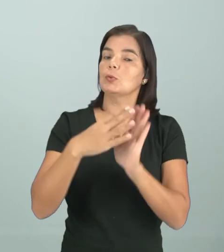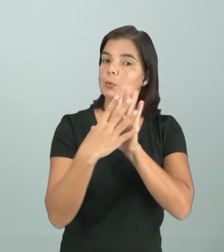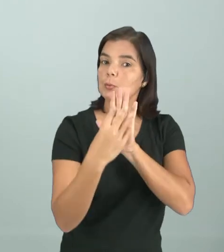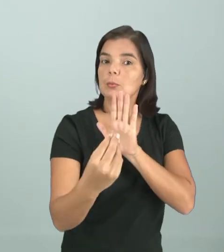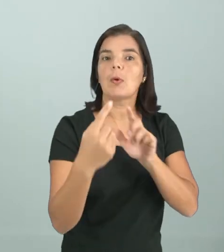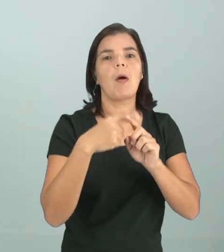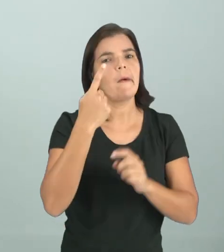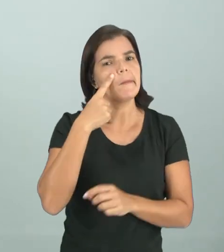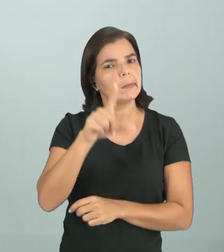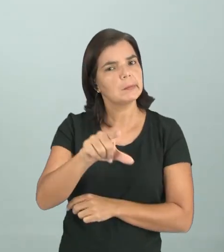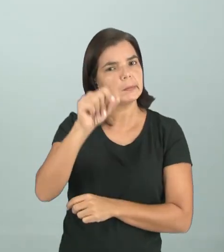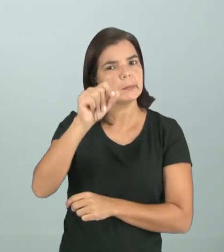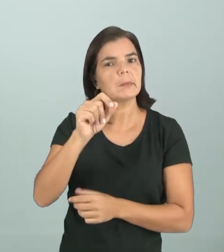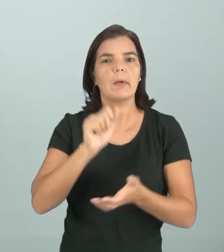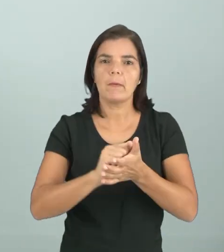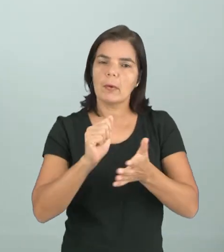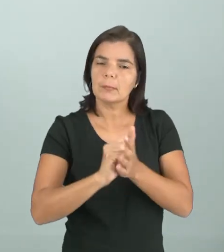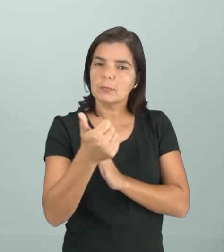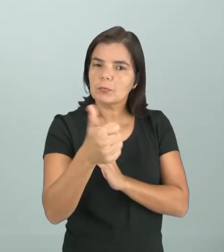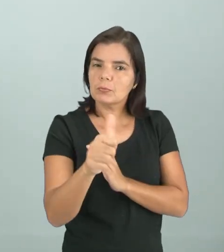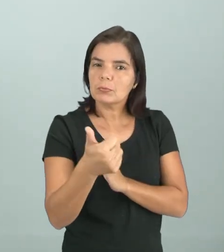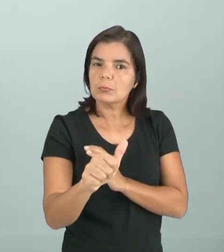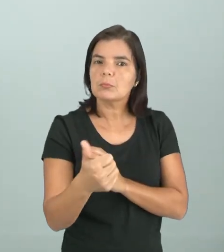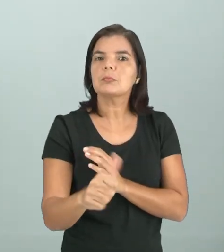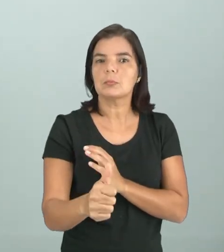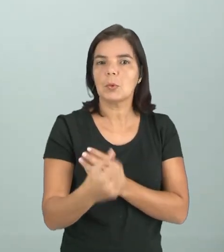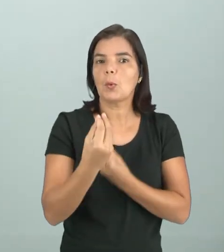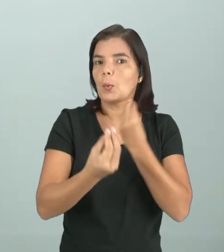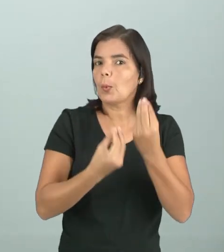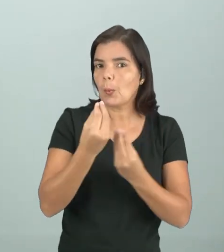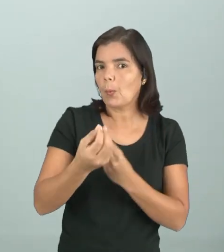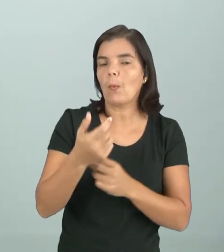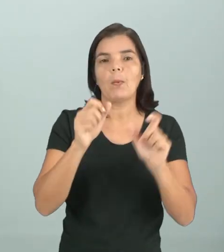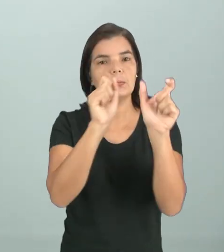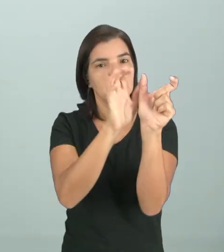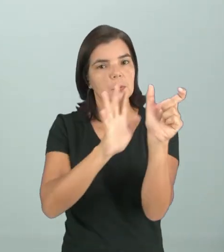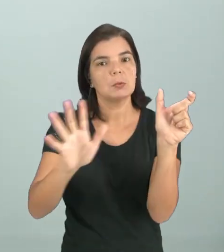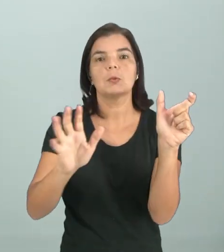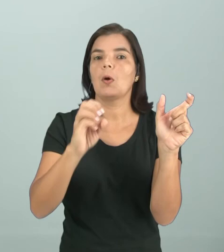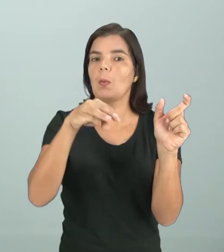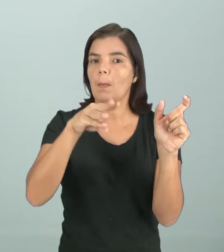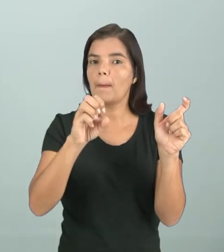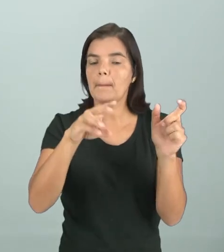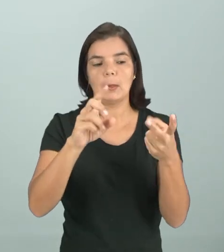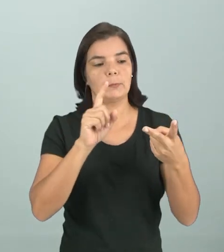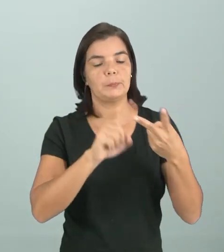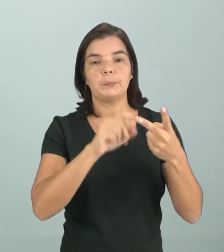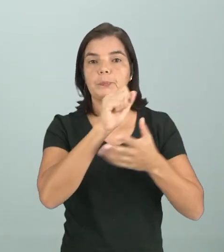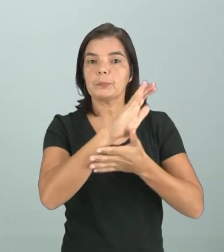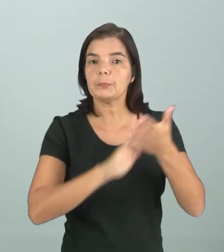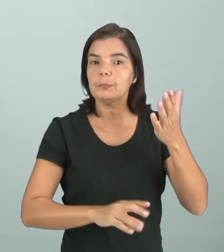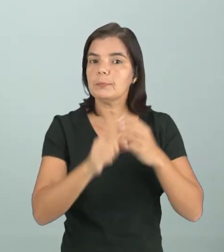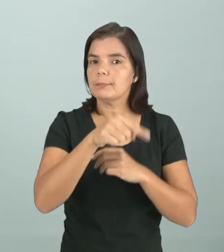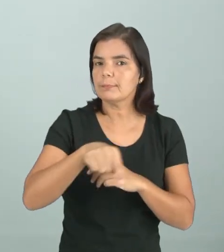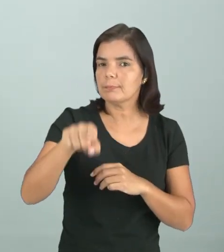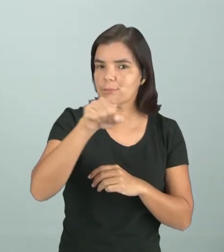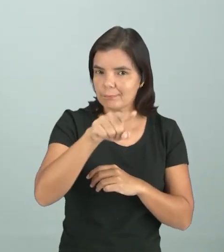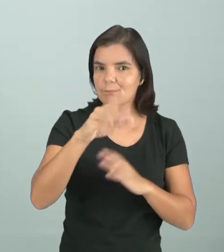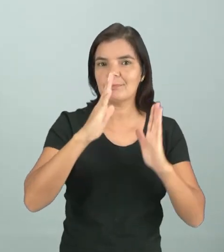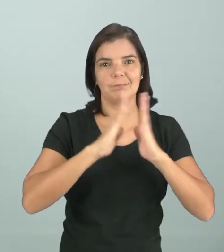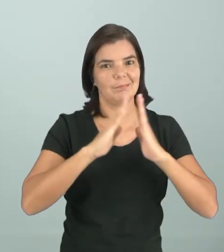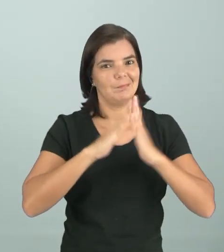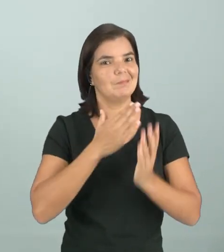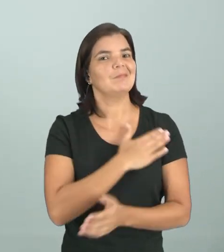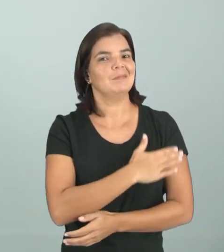Aí você vai escolher e vai fazer uma análise, né, desse meme ou dessa charge. Uma segunda atividade para vocês que estão em